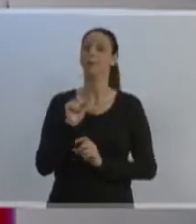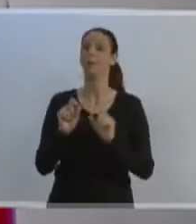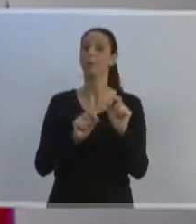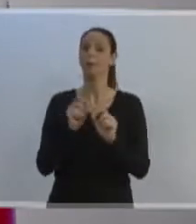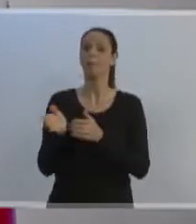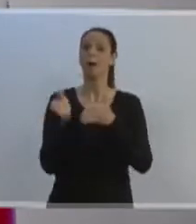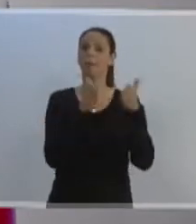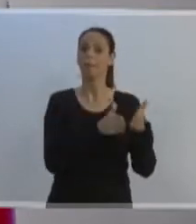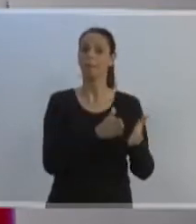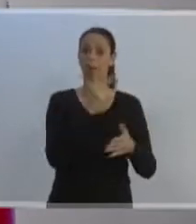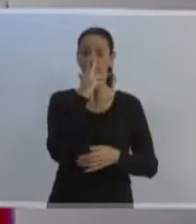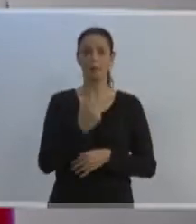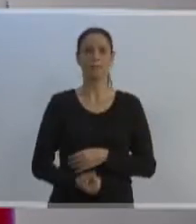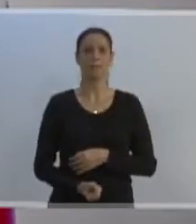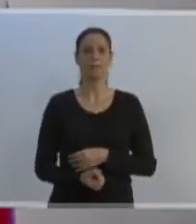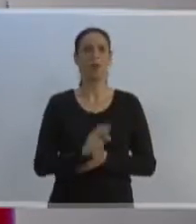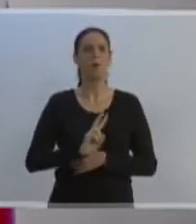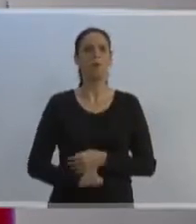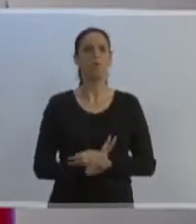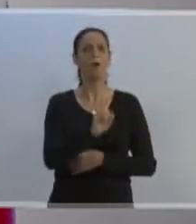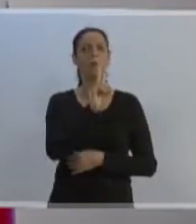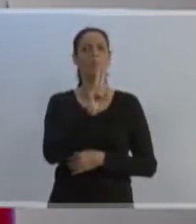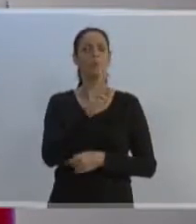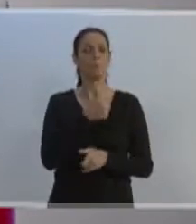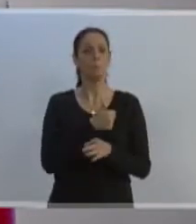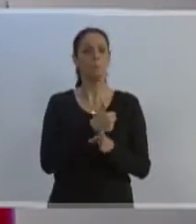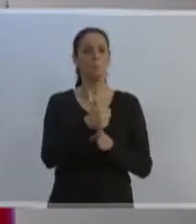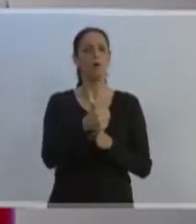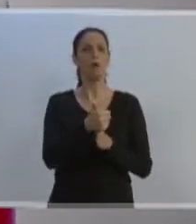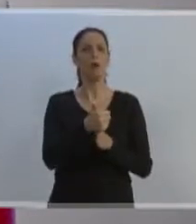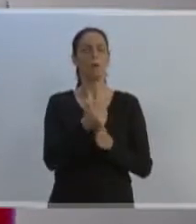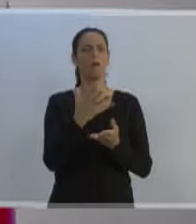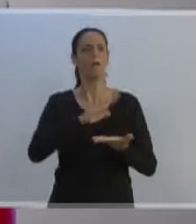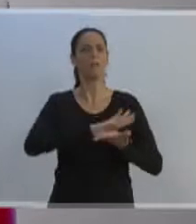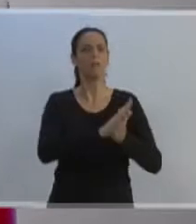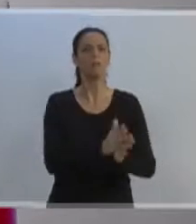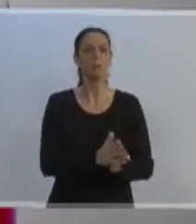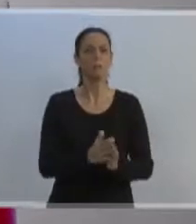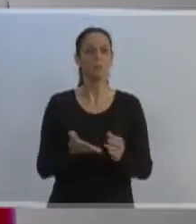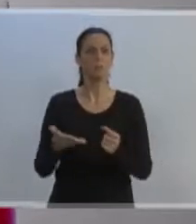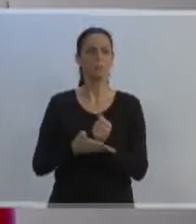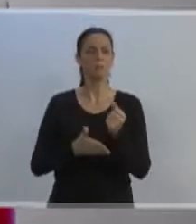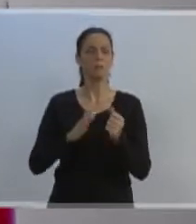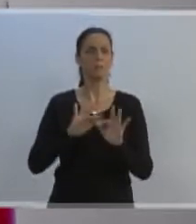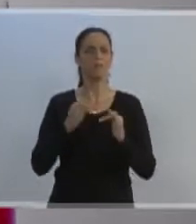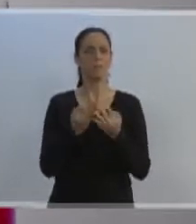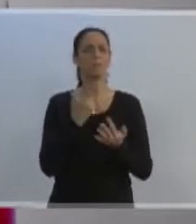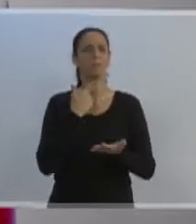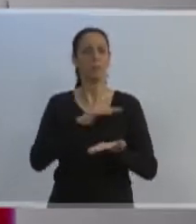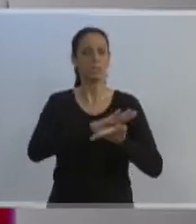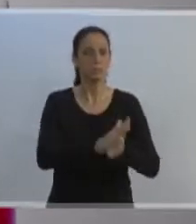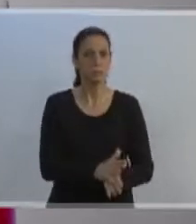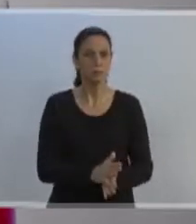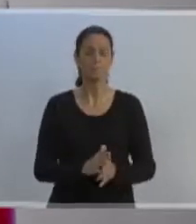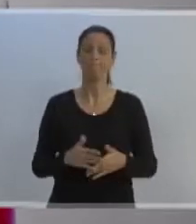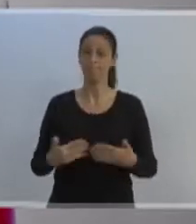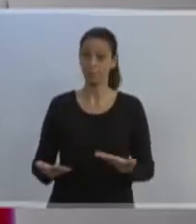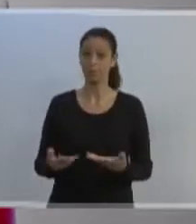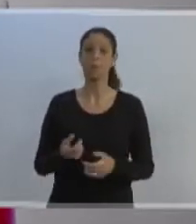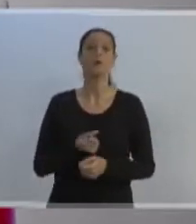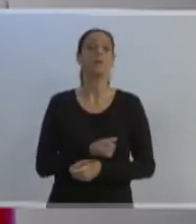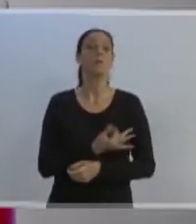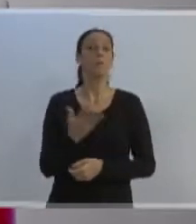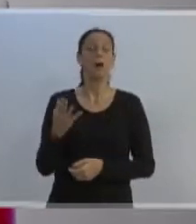uma ofensa a valores morais e princípios familiares. Mas, em virtude disso, muitos pais